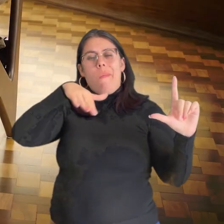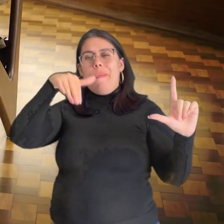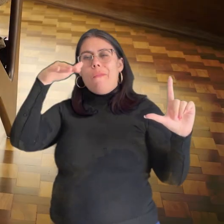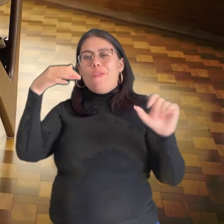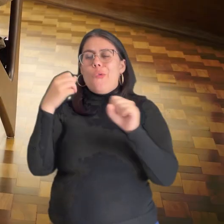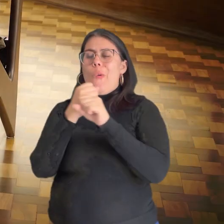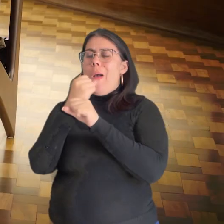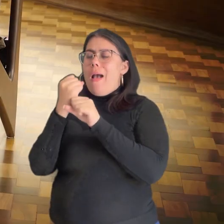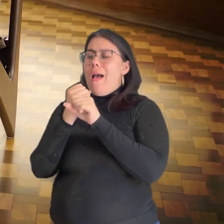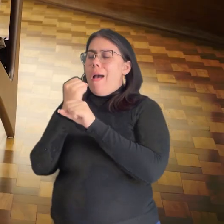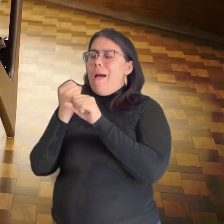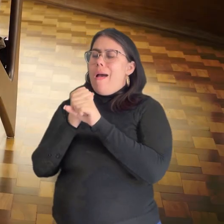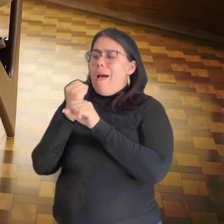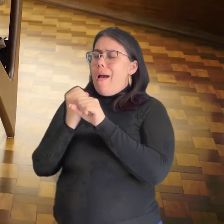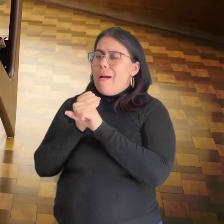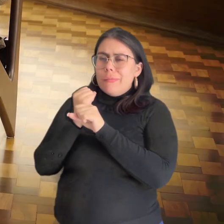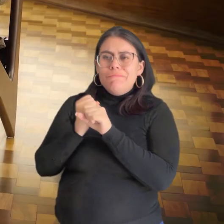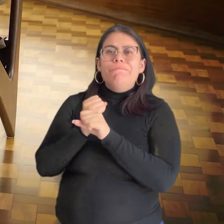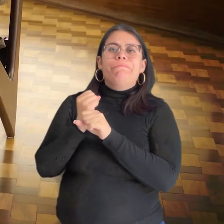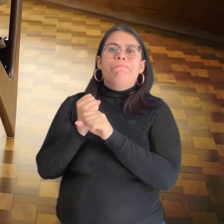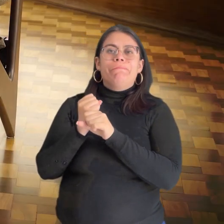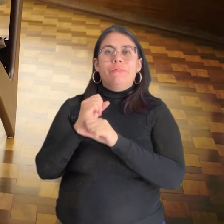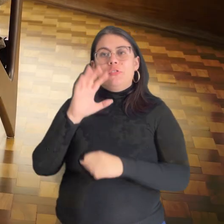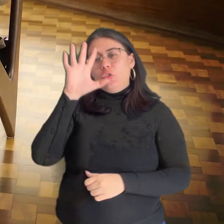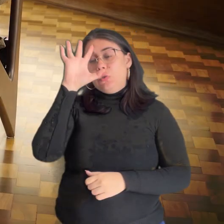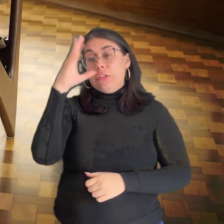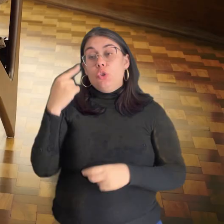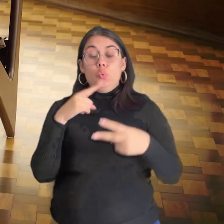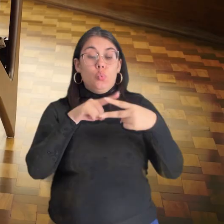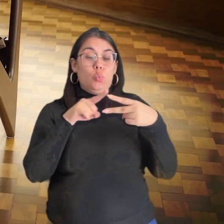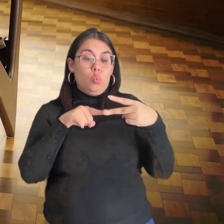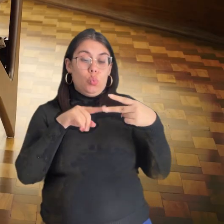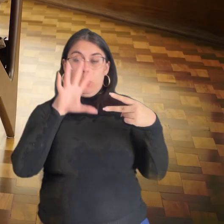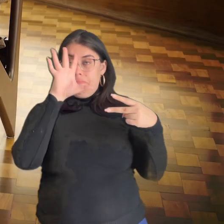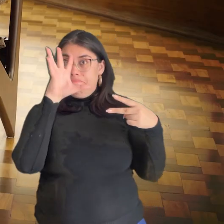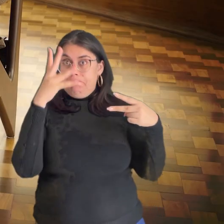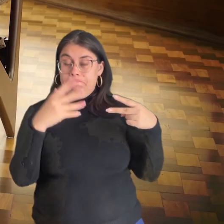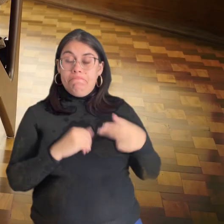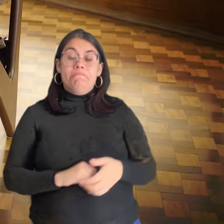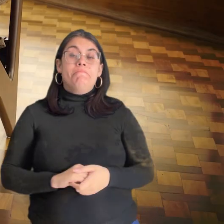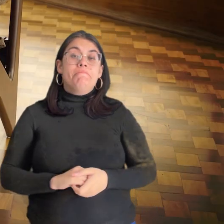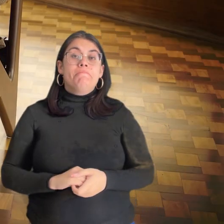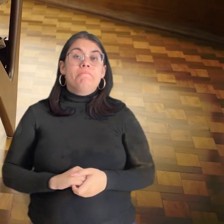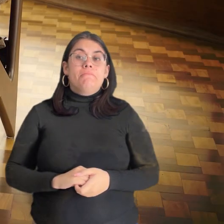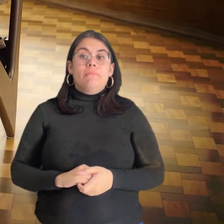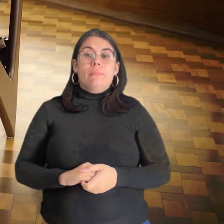ficou anos e anos, e aconteceram duas coisas.